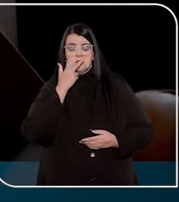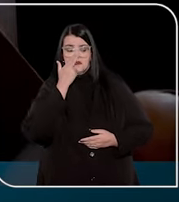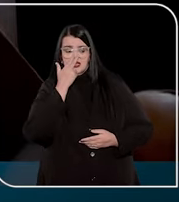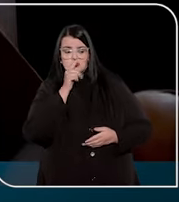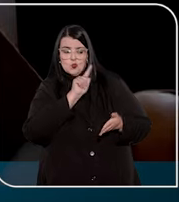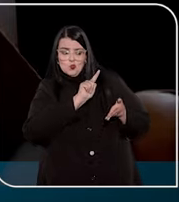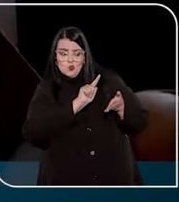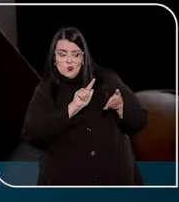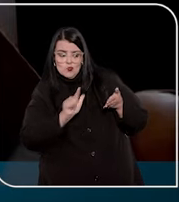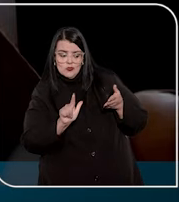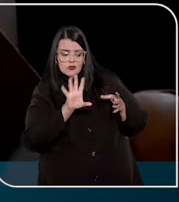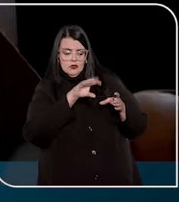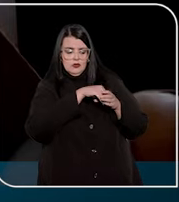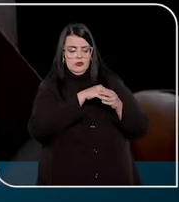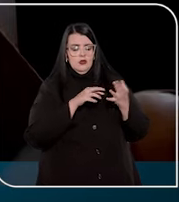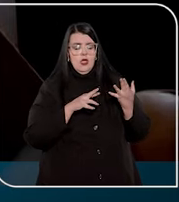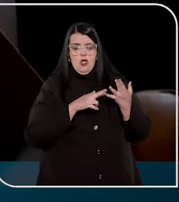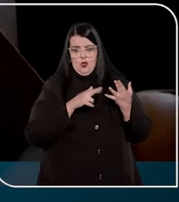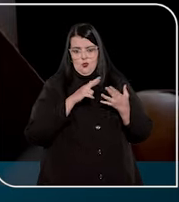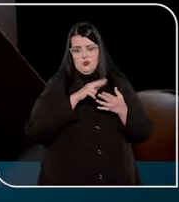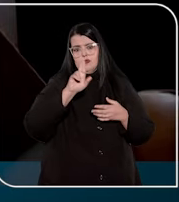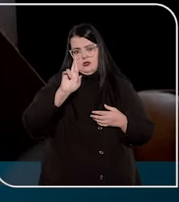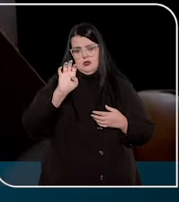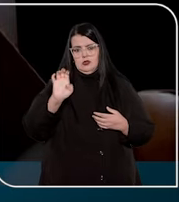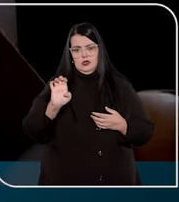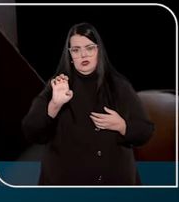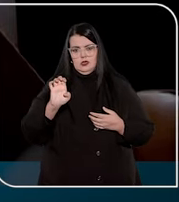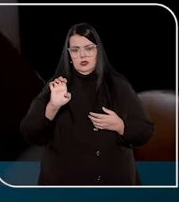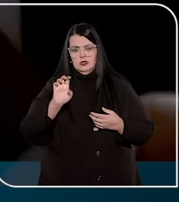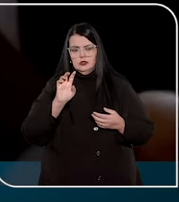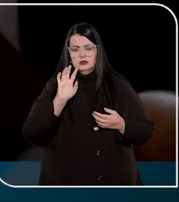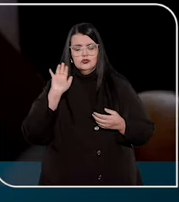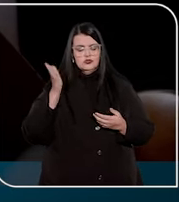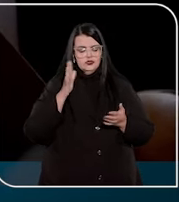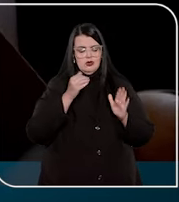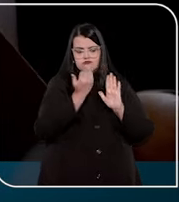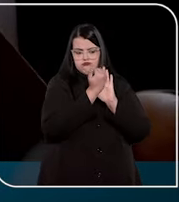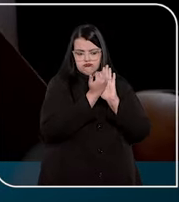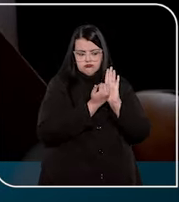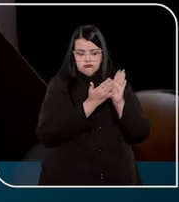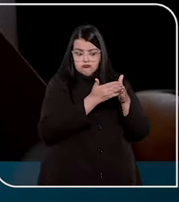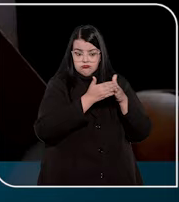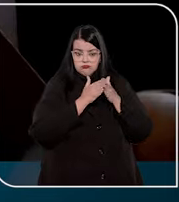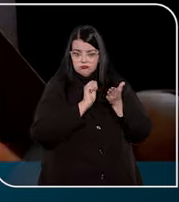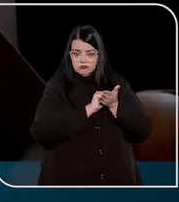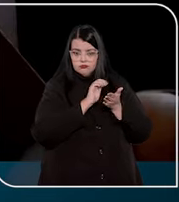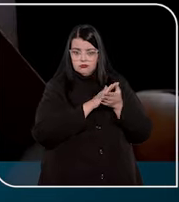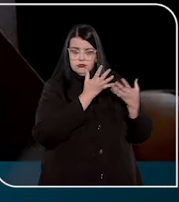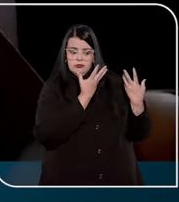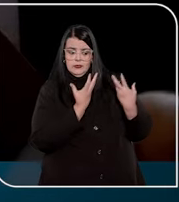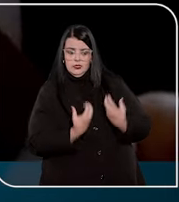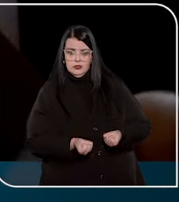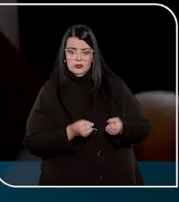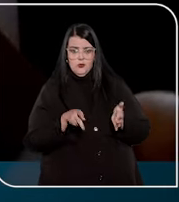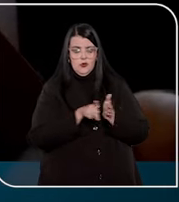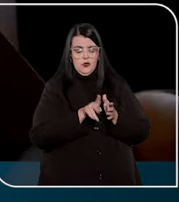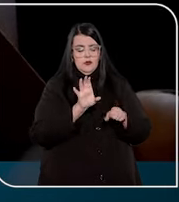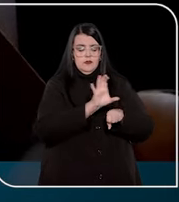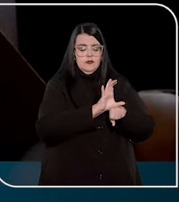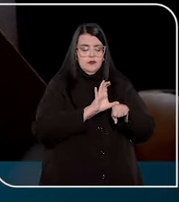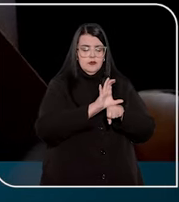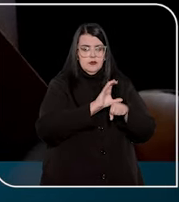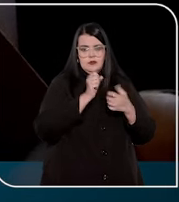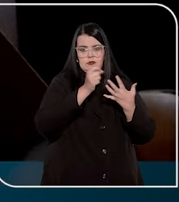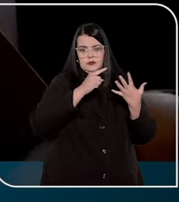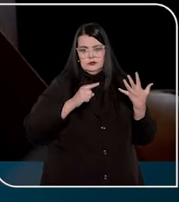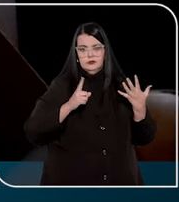no recurso extraordinário a apreciar só aquilo que ele reconheceu, conforme os critérios que estão dados pela própria Constituição Federal,